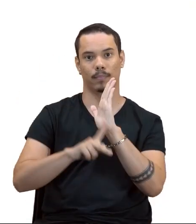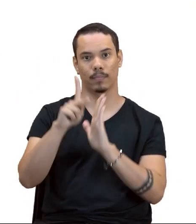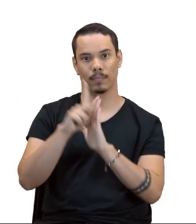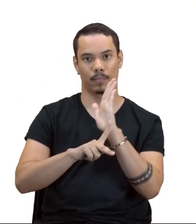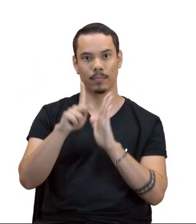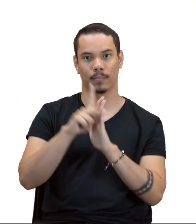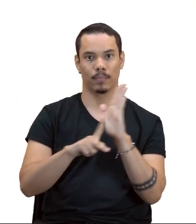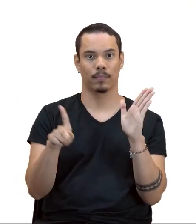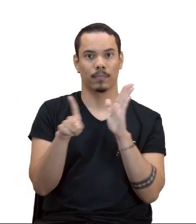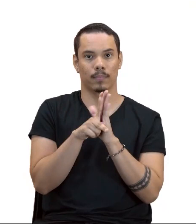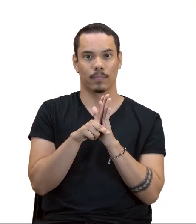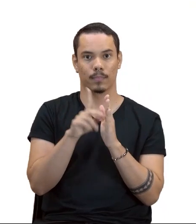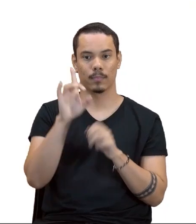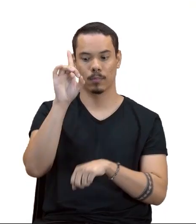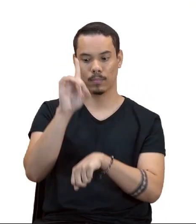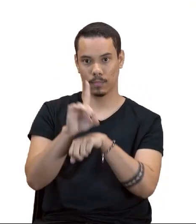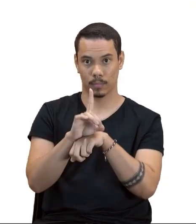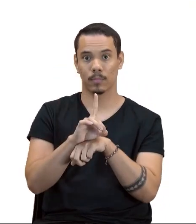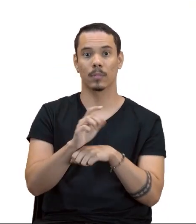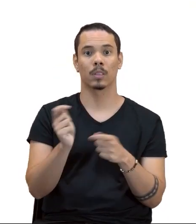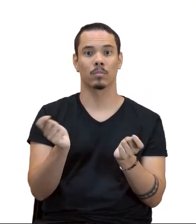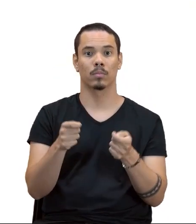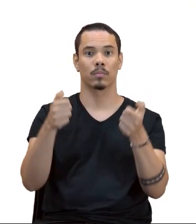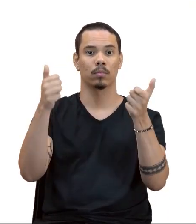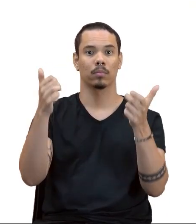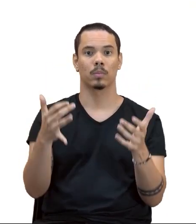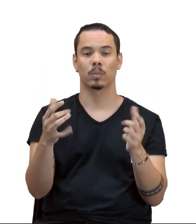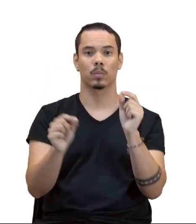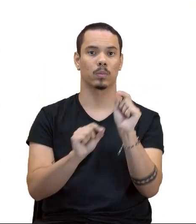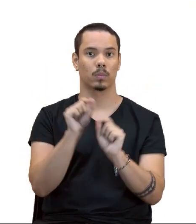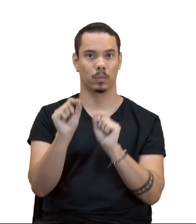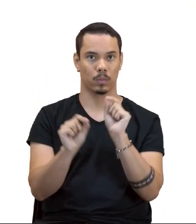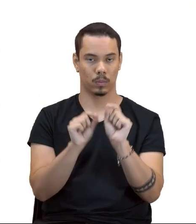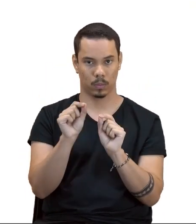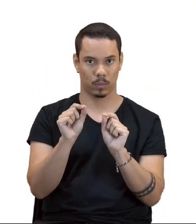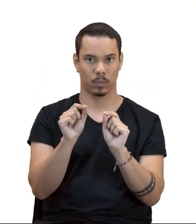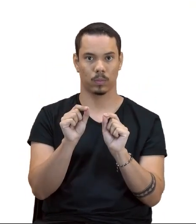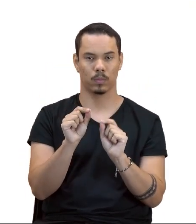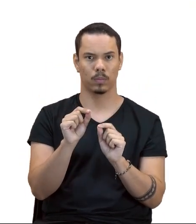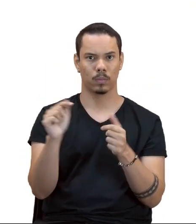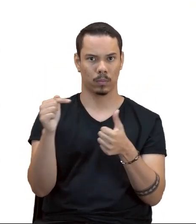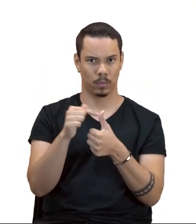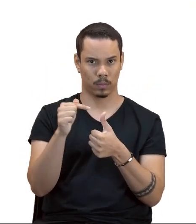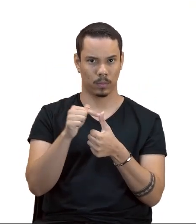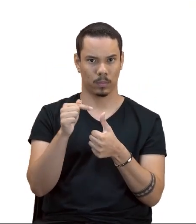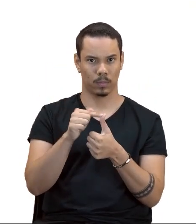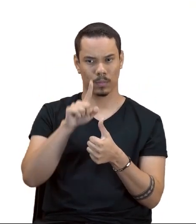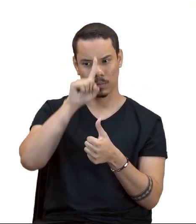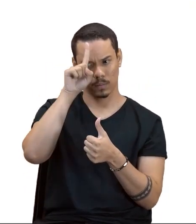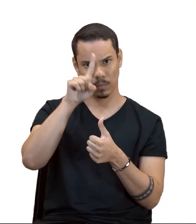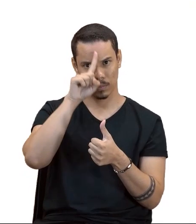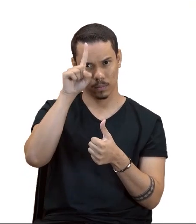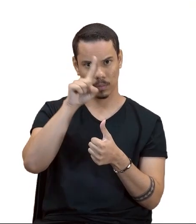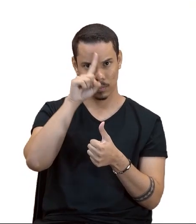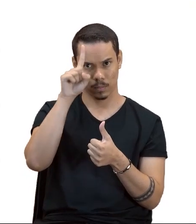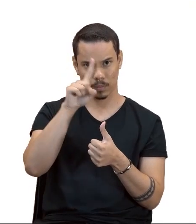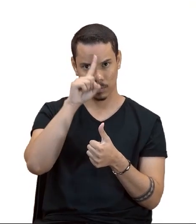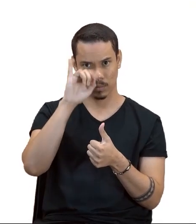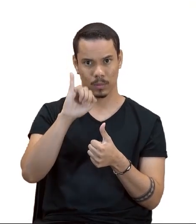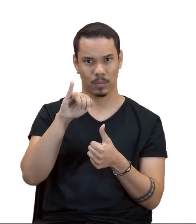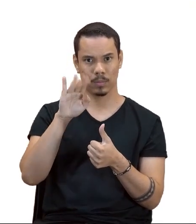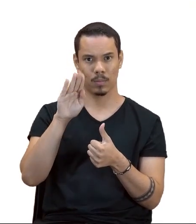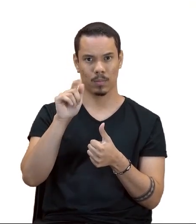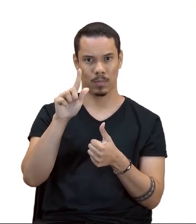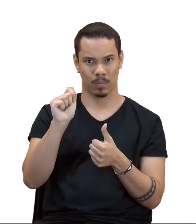assentamento dirigido, é correto afirmar que A. Foi criado pelo IBAMA para conter e controlar